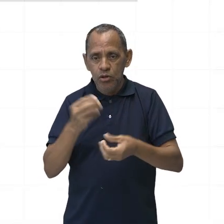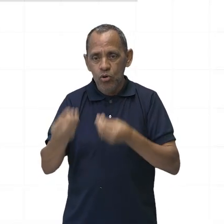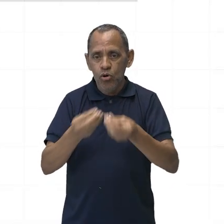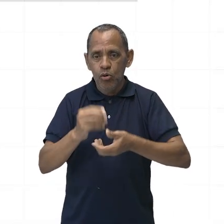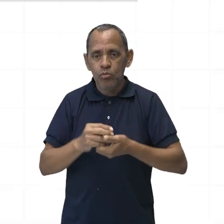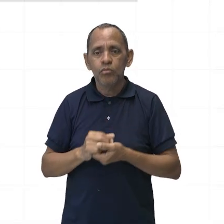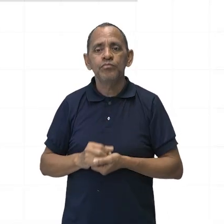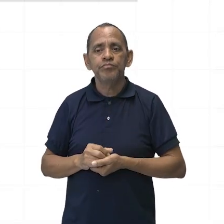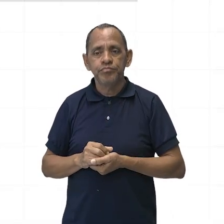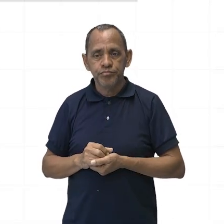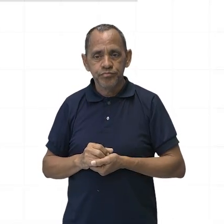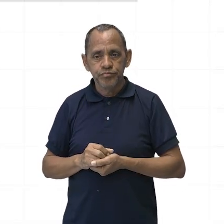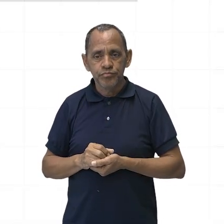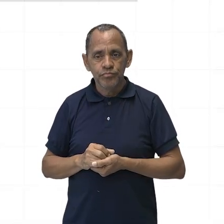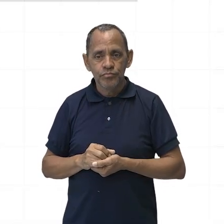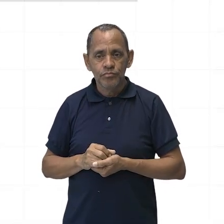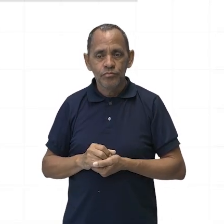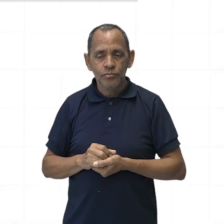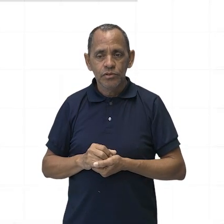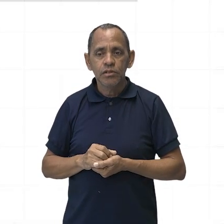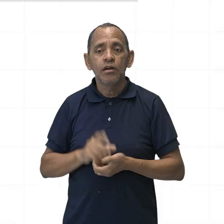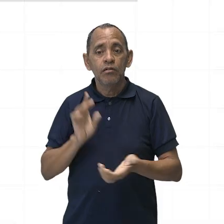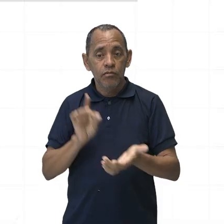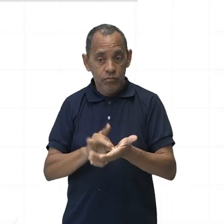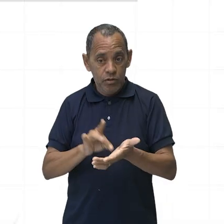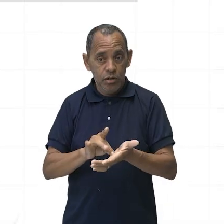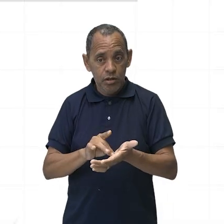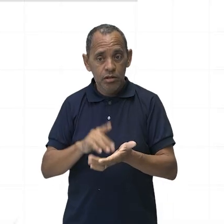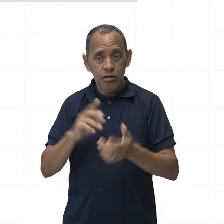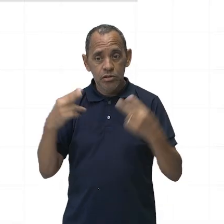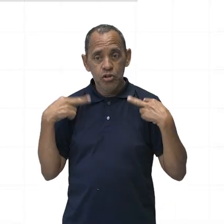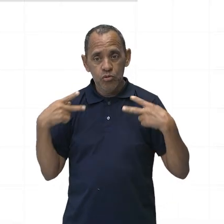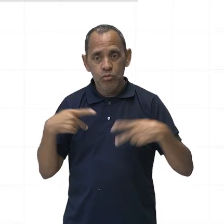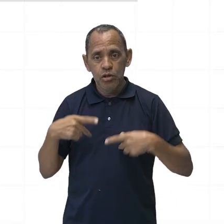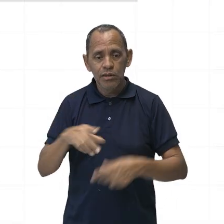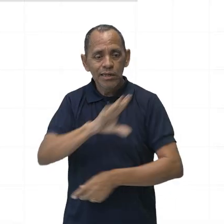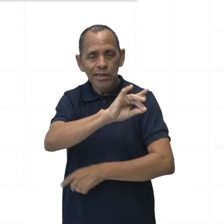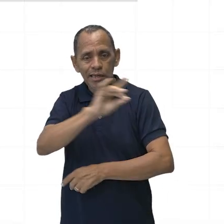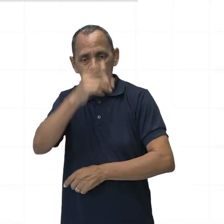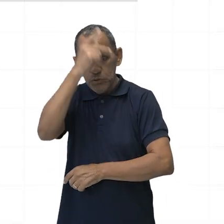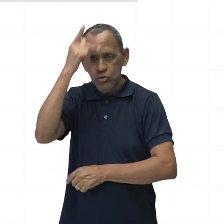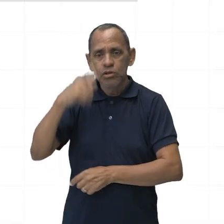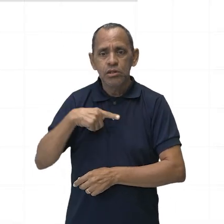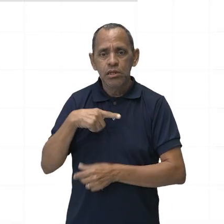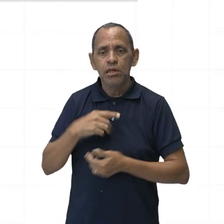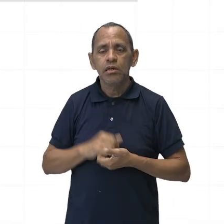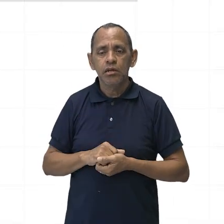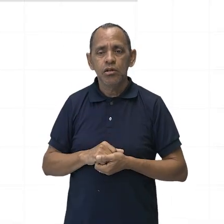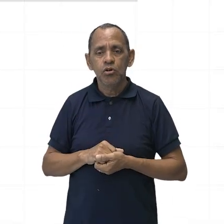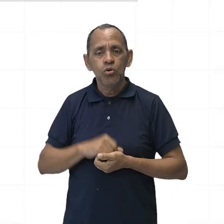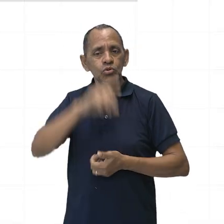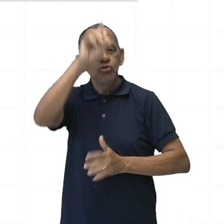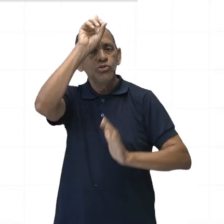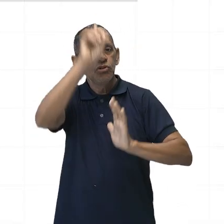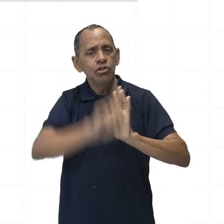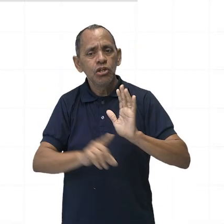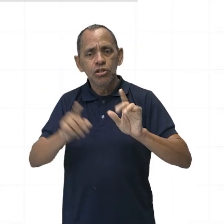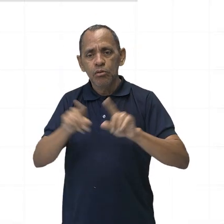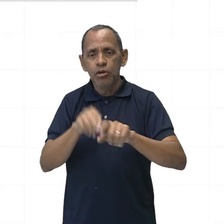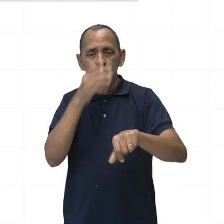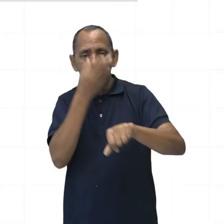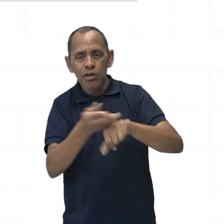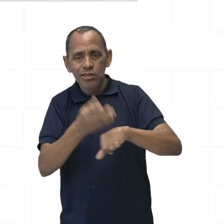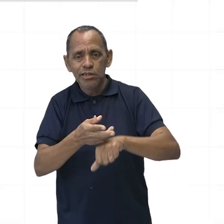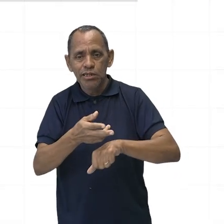humana, pois cada indivíduo tem o direito de expressar suas crenças e práticas, sem medo